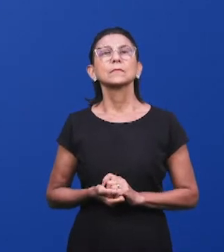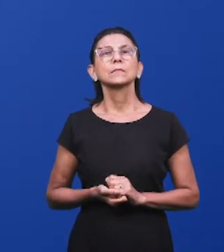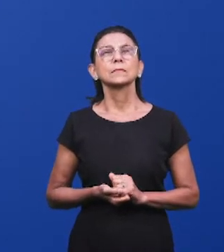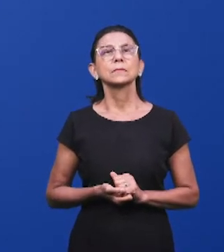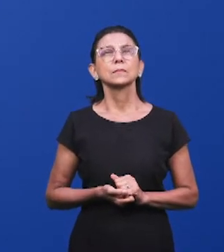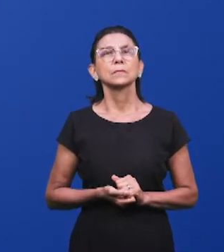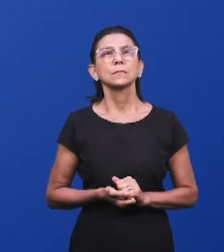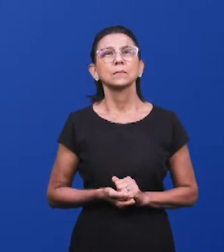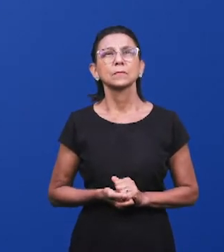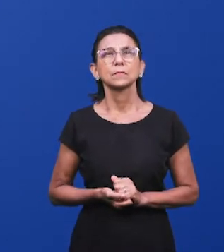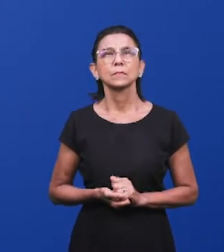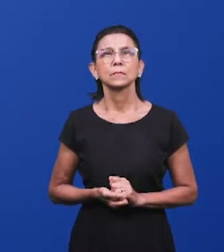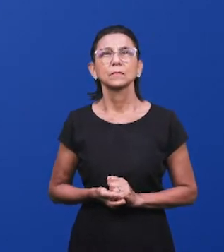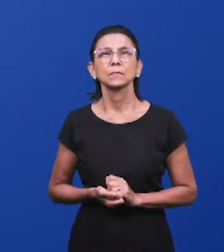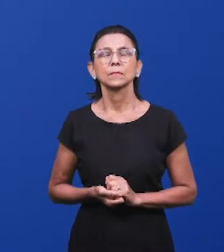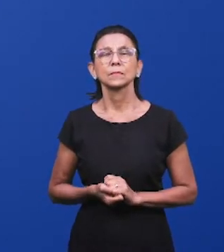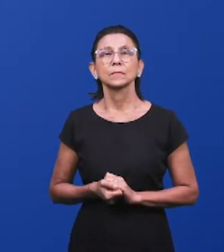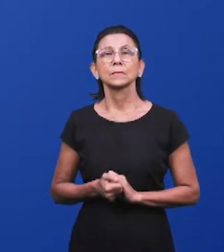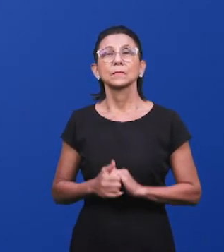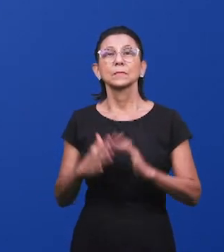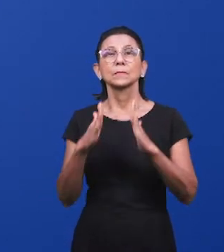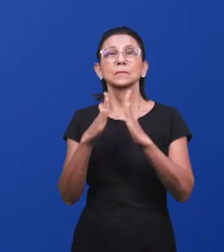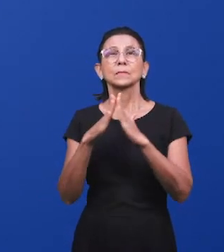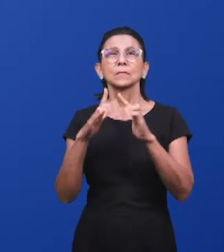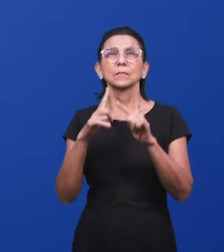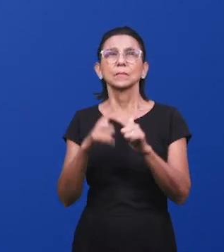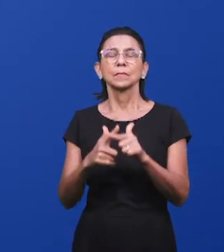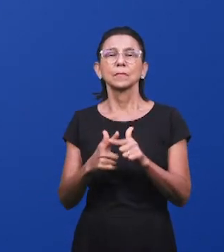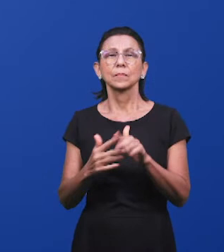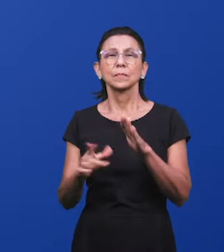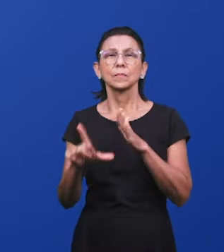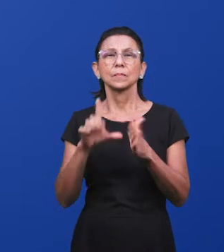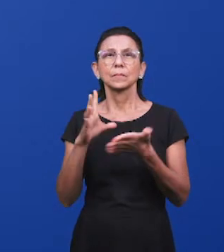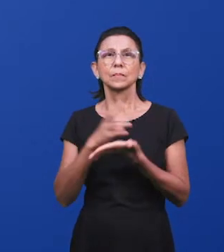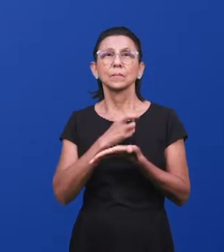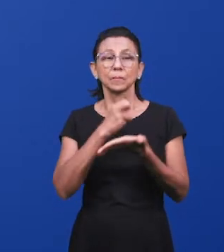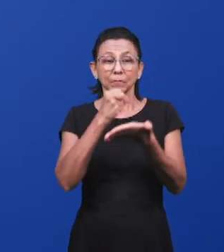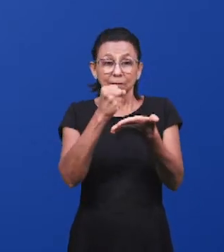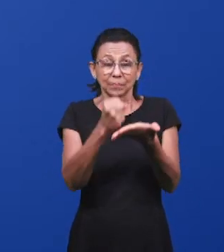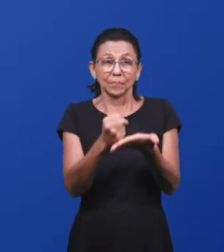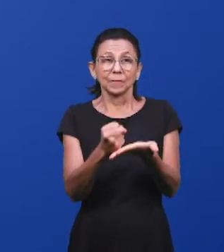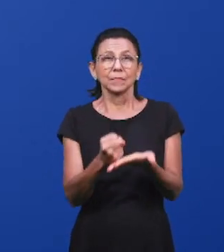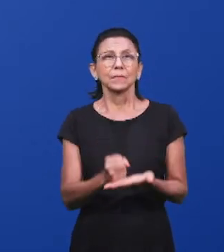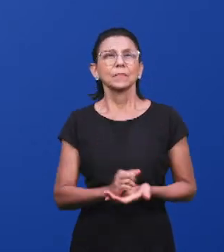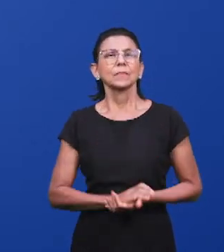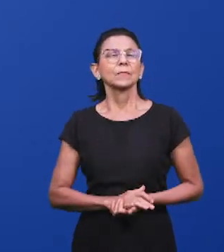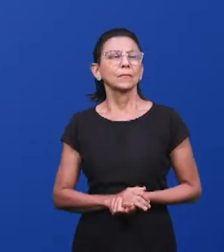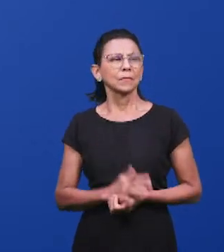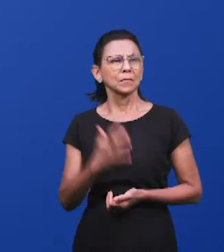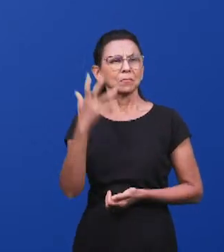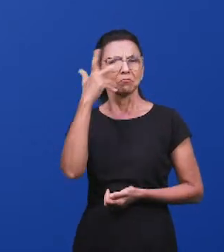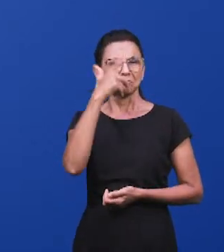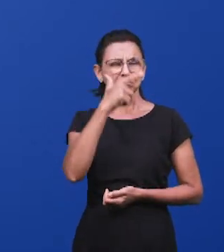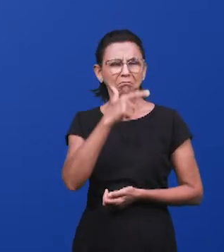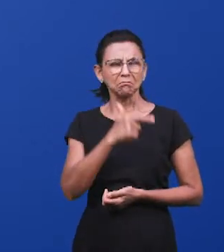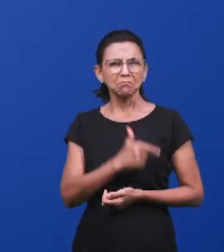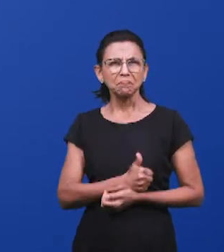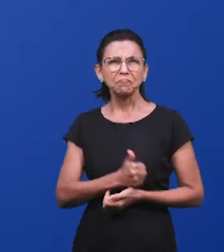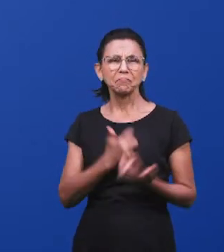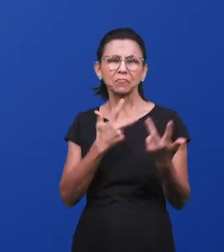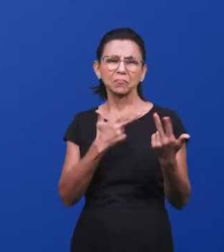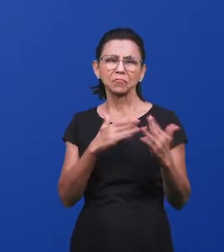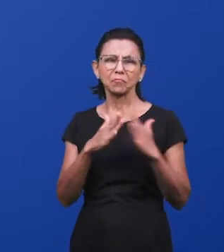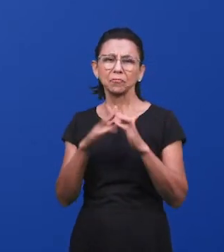sido vista pelo mundo como igreja, antes do arrebatamento, ela tinha toda a aparência de igreja fiel, mas vivia